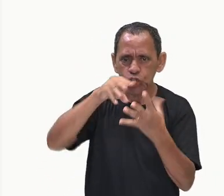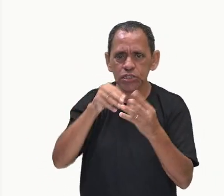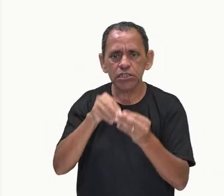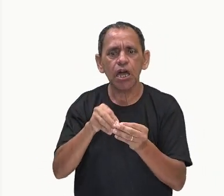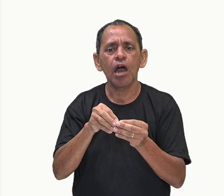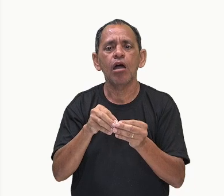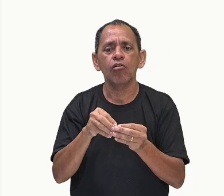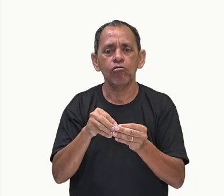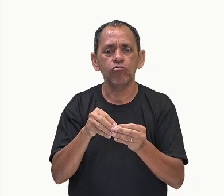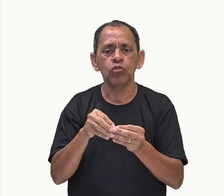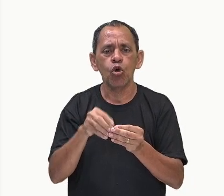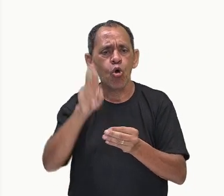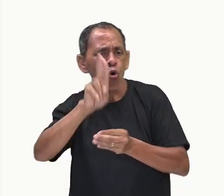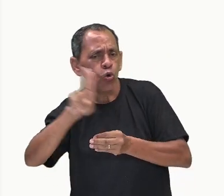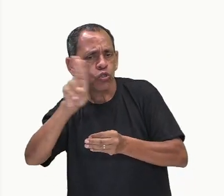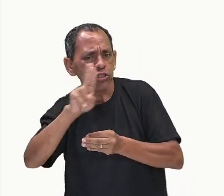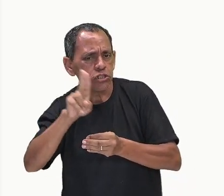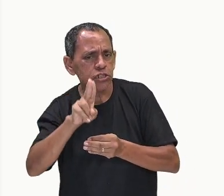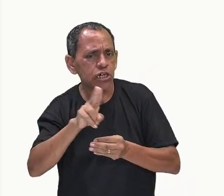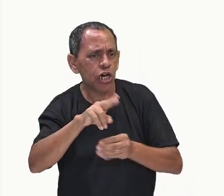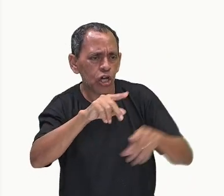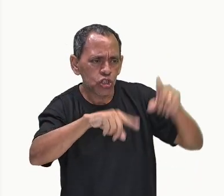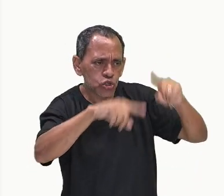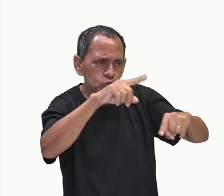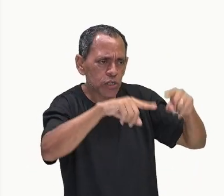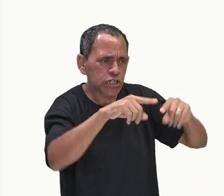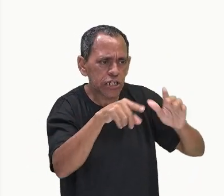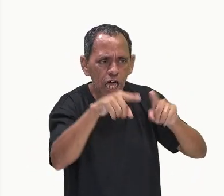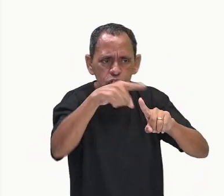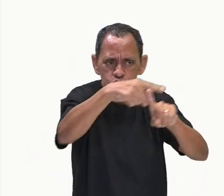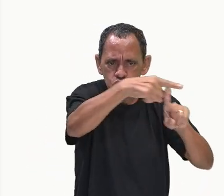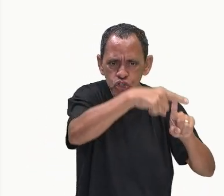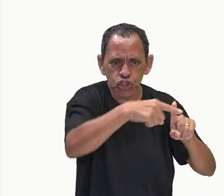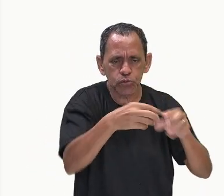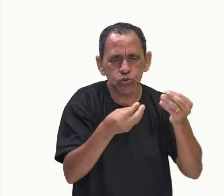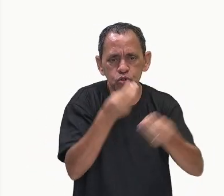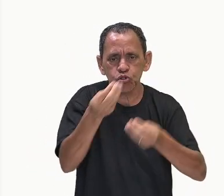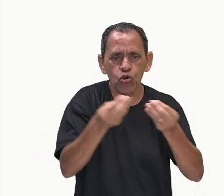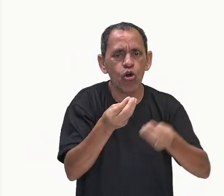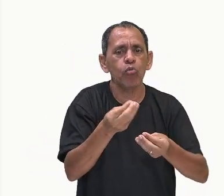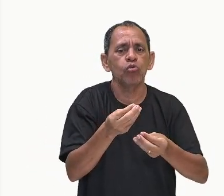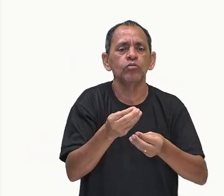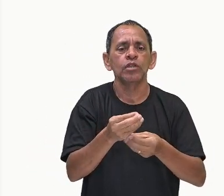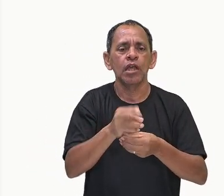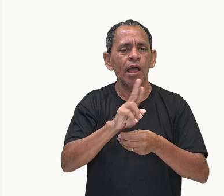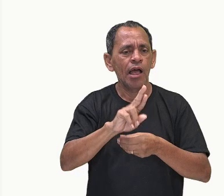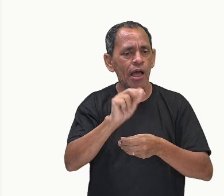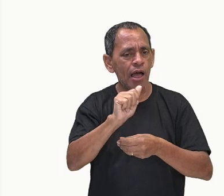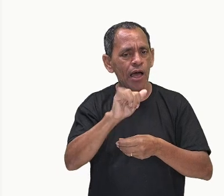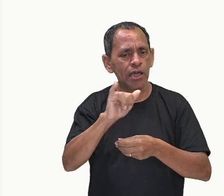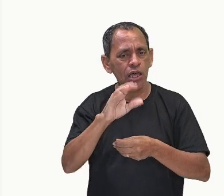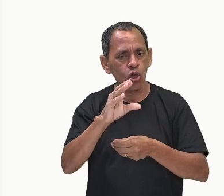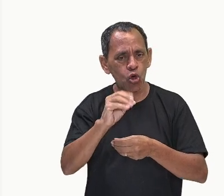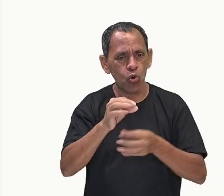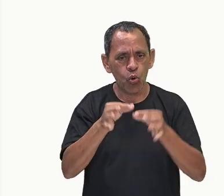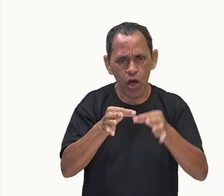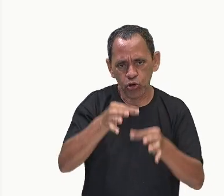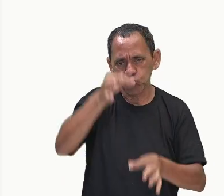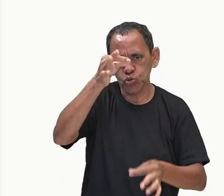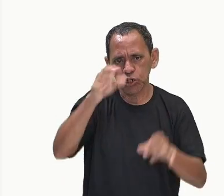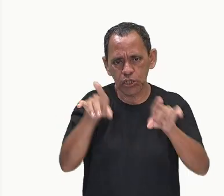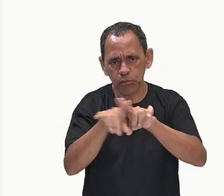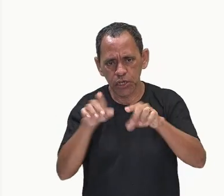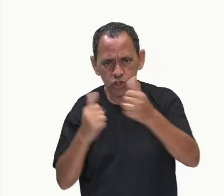que foram disponibilizados, né, o raio e a altura, realizando a substituição, a